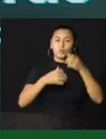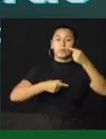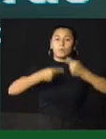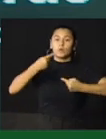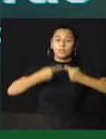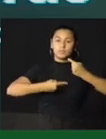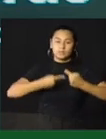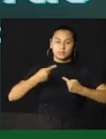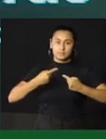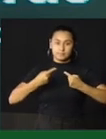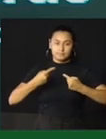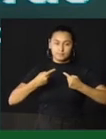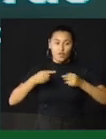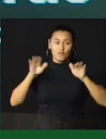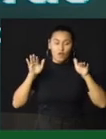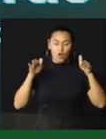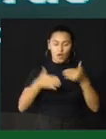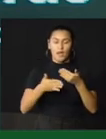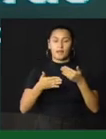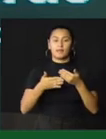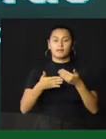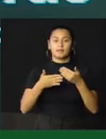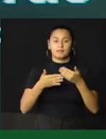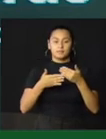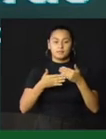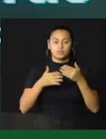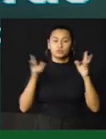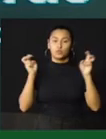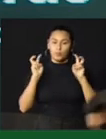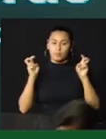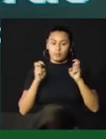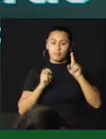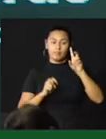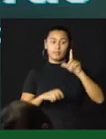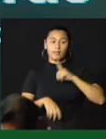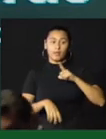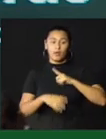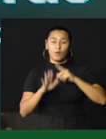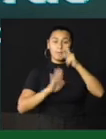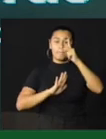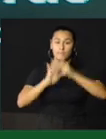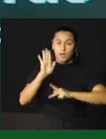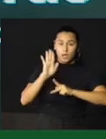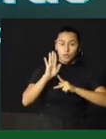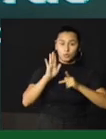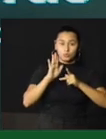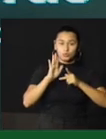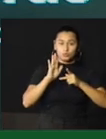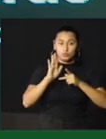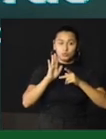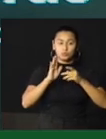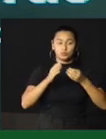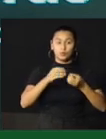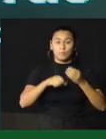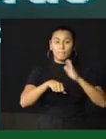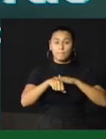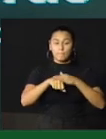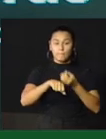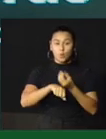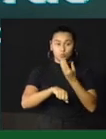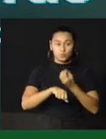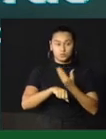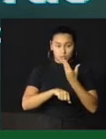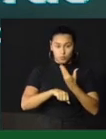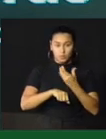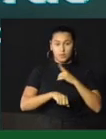articuladas para enfrentar essas questões nós temos o plano mais produção que tem 342,5